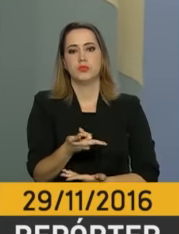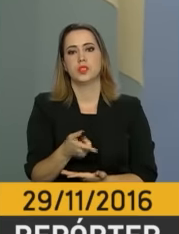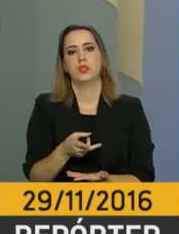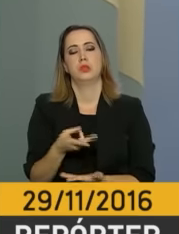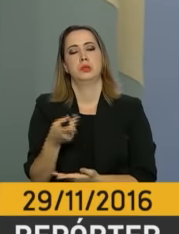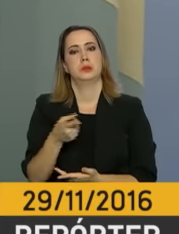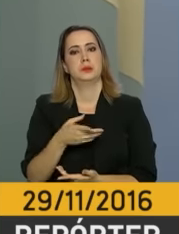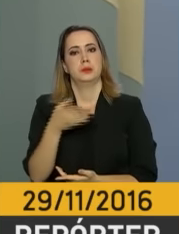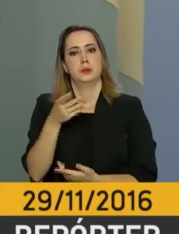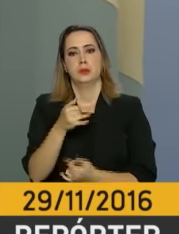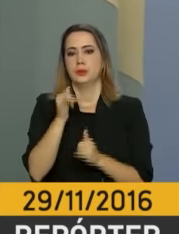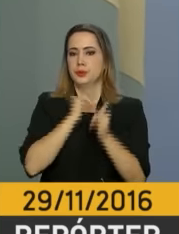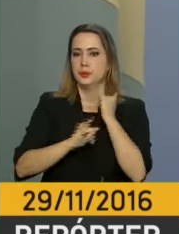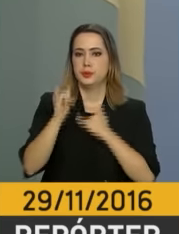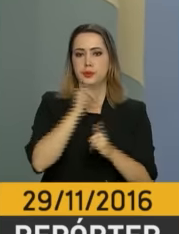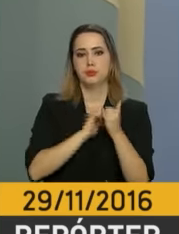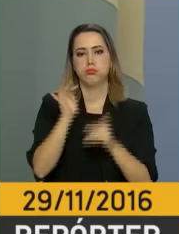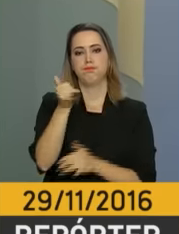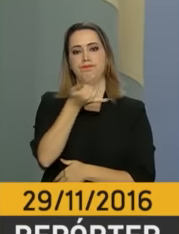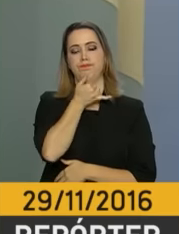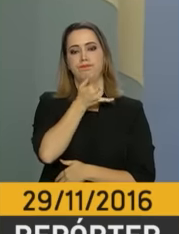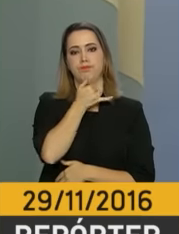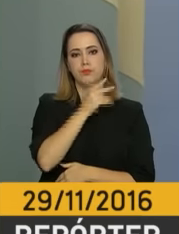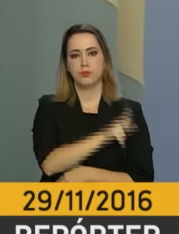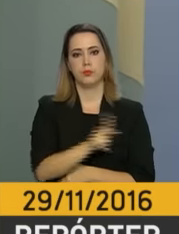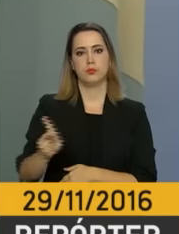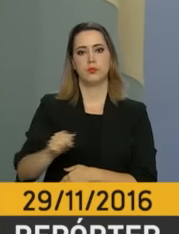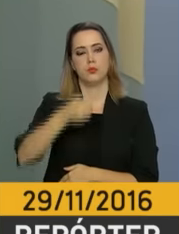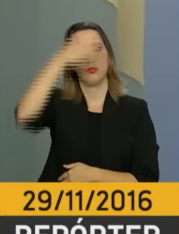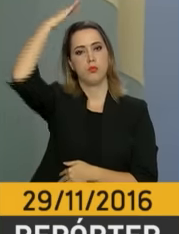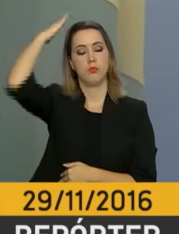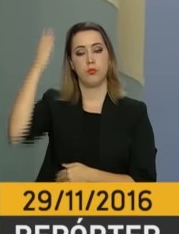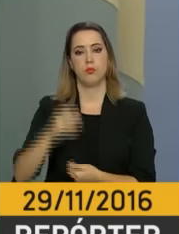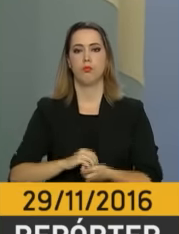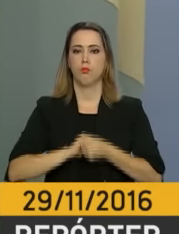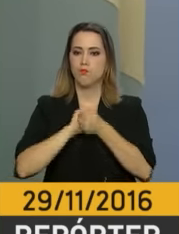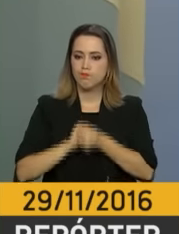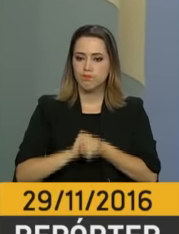notícia desse acidente aéreo, o presidente Michel Temer reitera